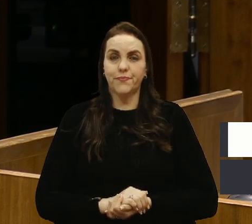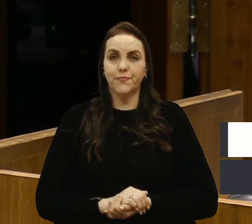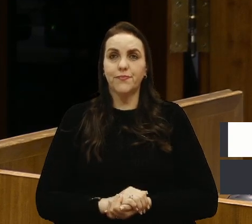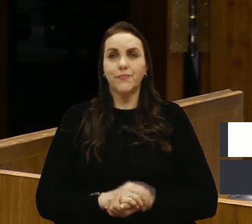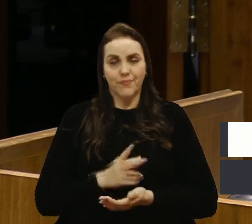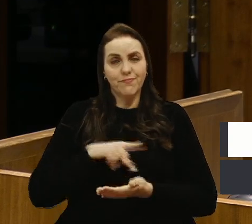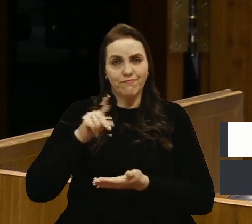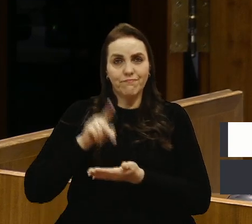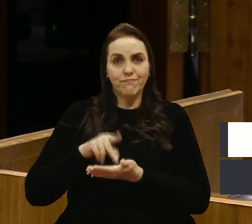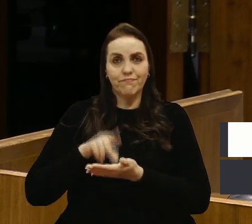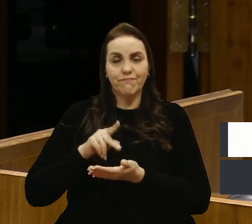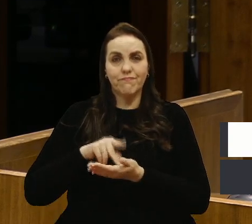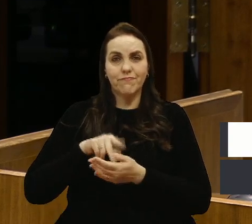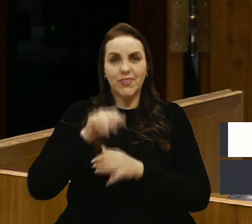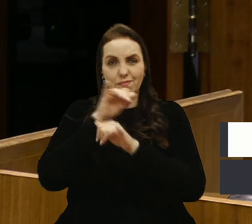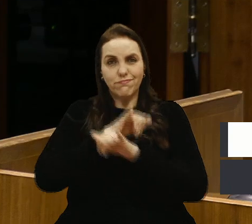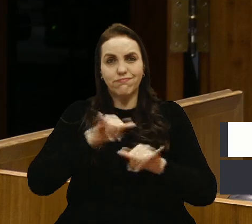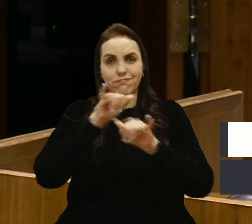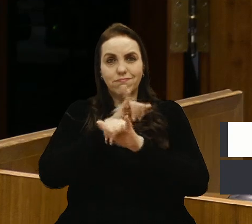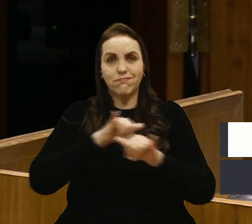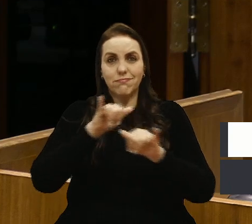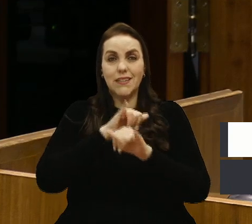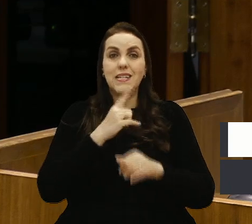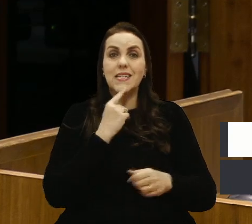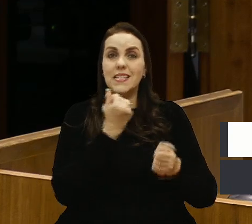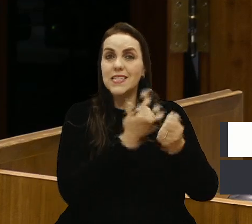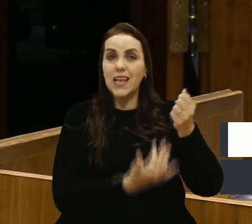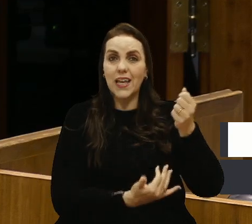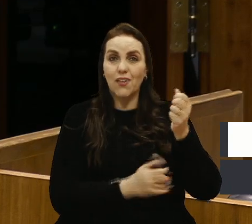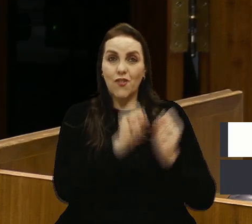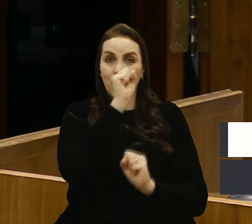precisa ser constantemente lembrada. O sangue não pode ser fabricado.